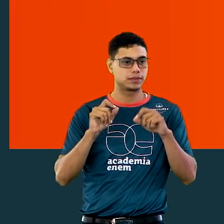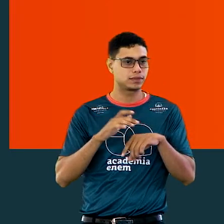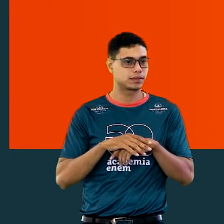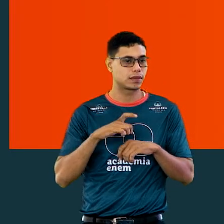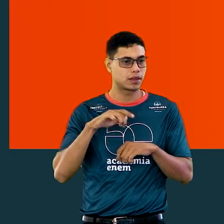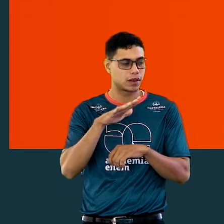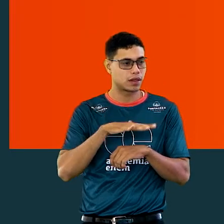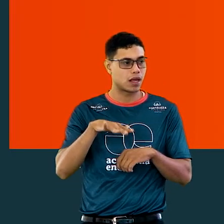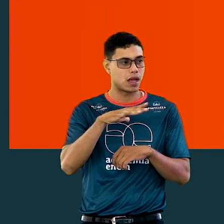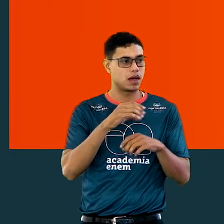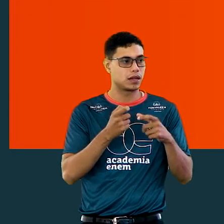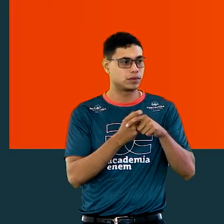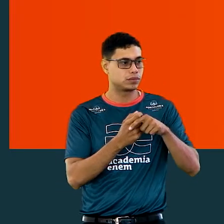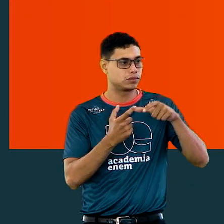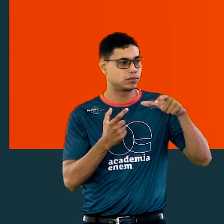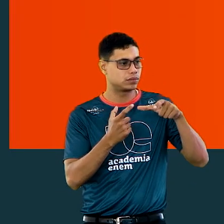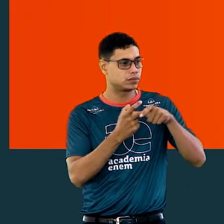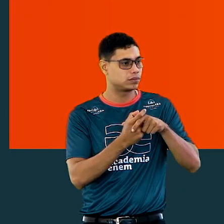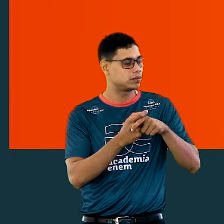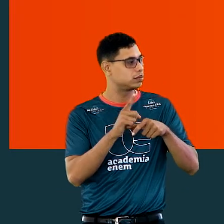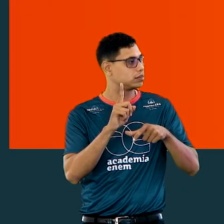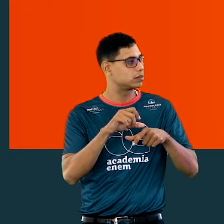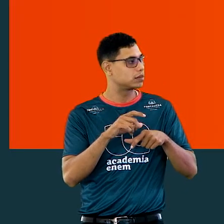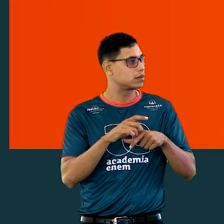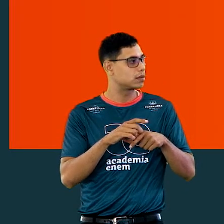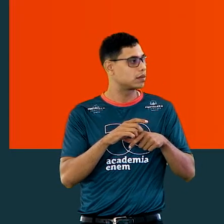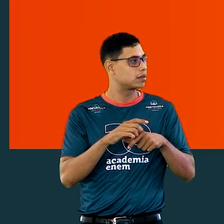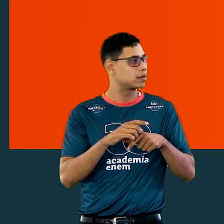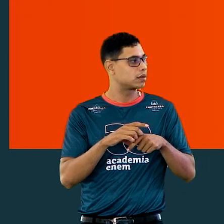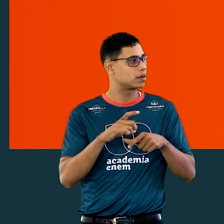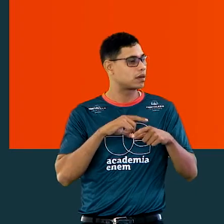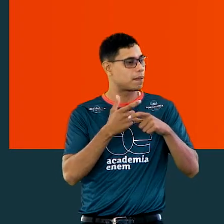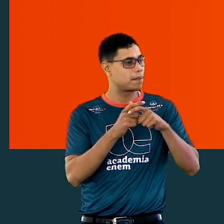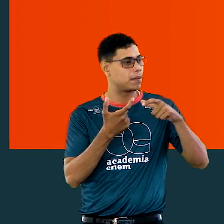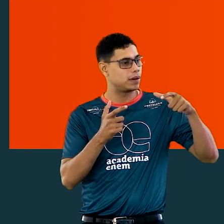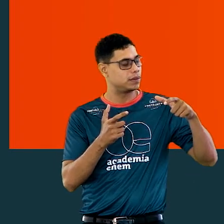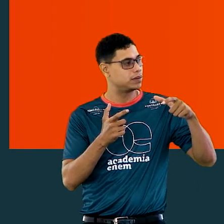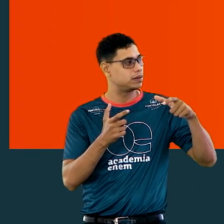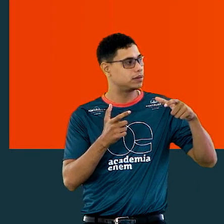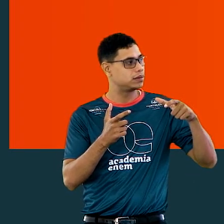área do cano, certo? Da secção transversal do cano é maior,